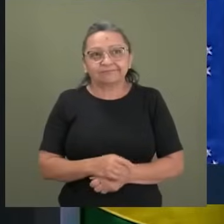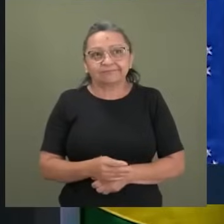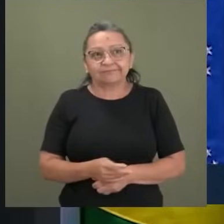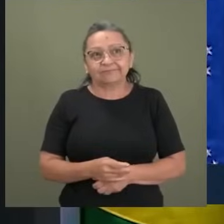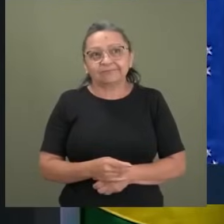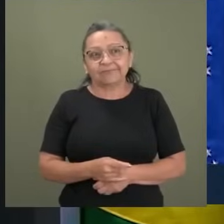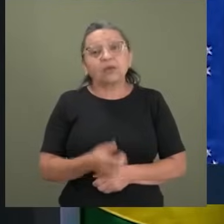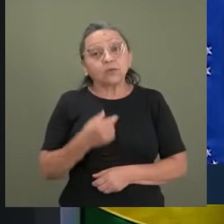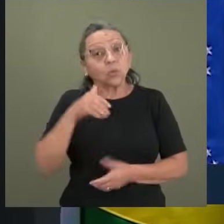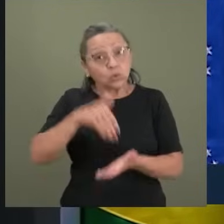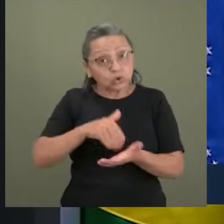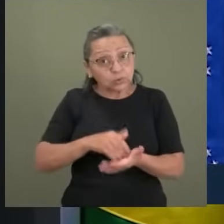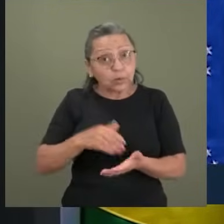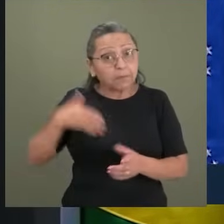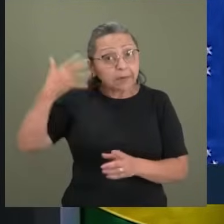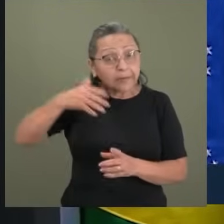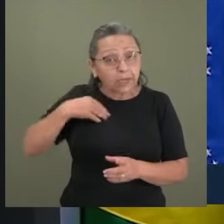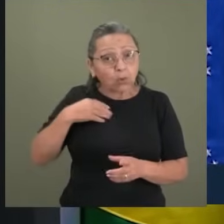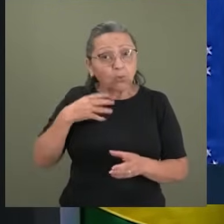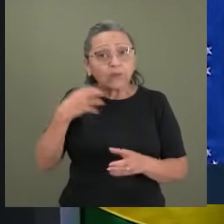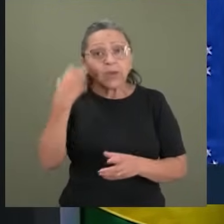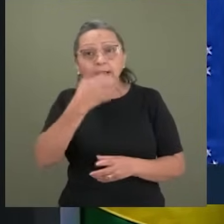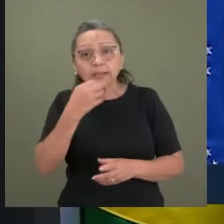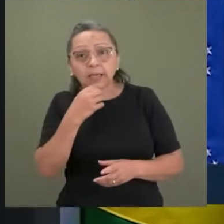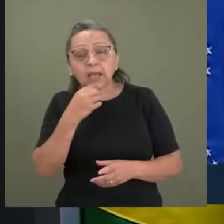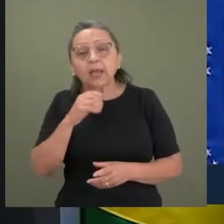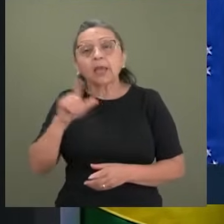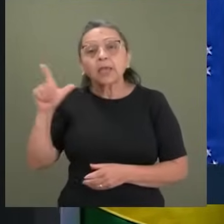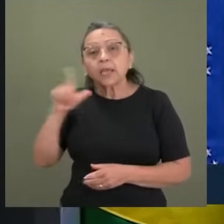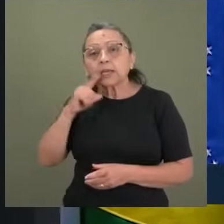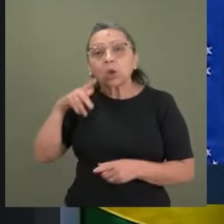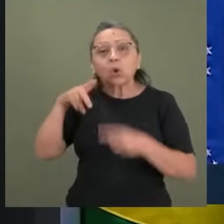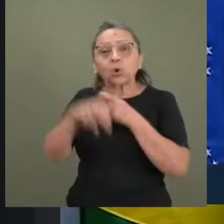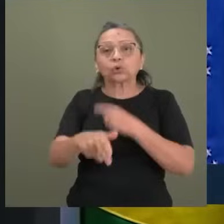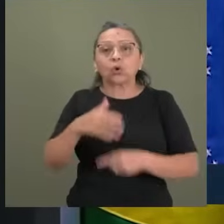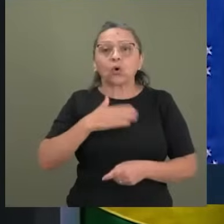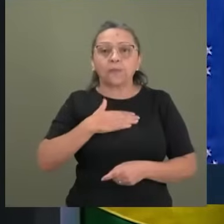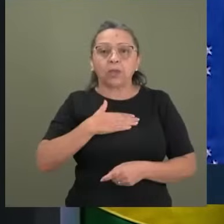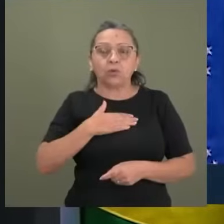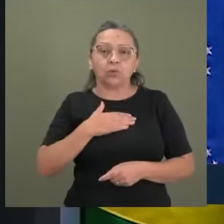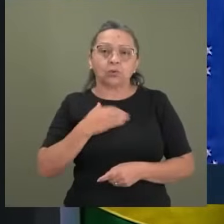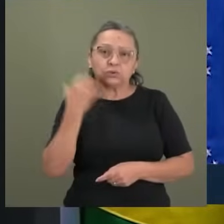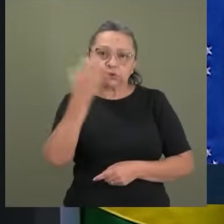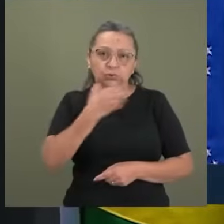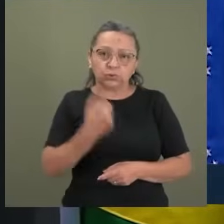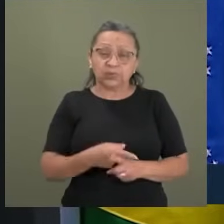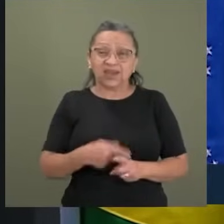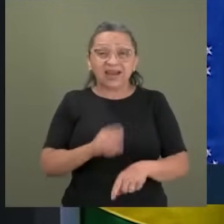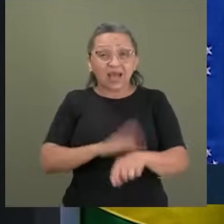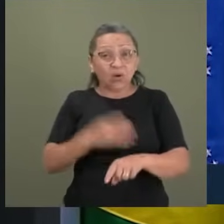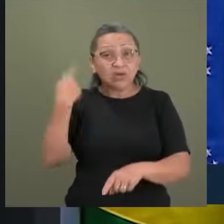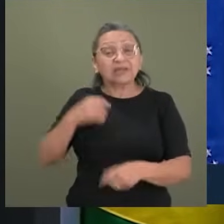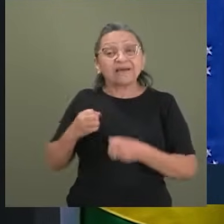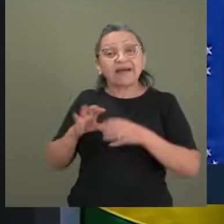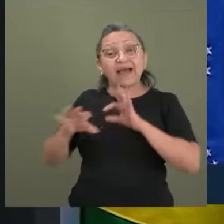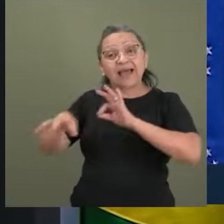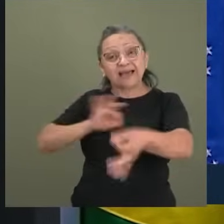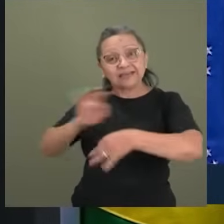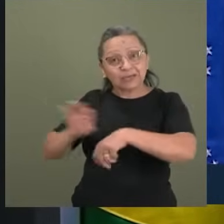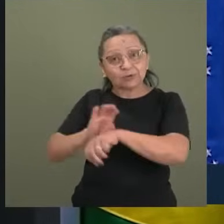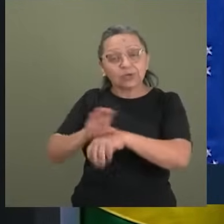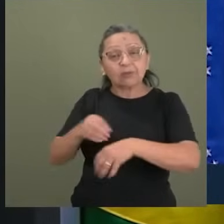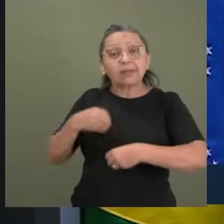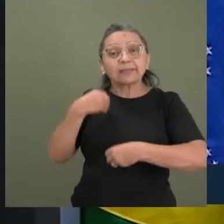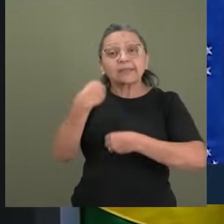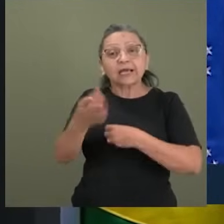meu microfone porque naquele momento ele tava rasgando a constituição dando direitos políticos que